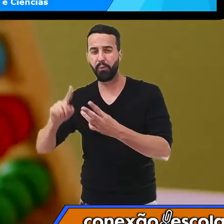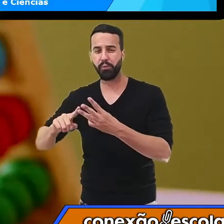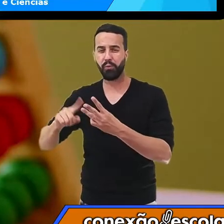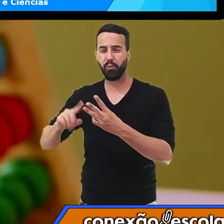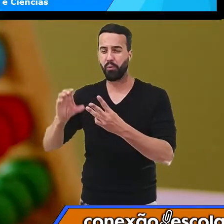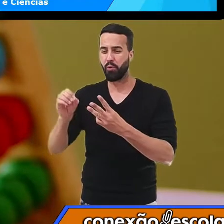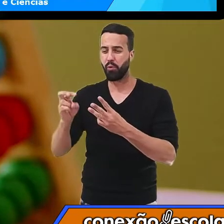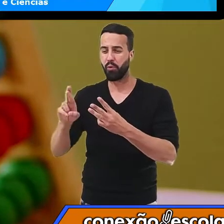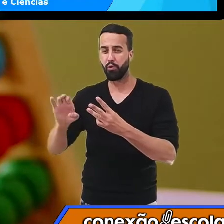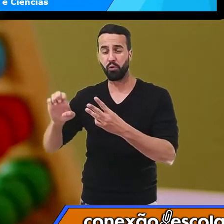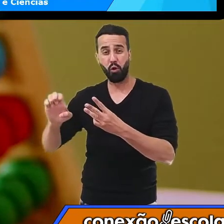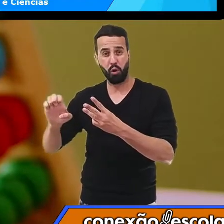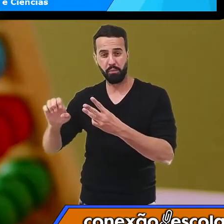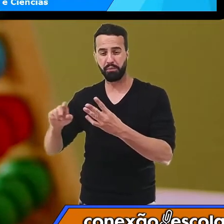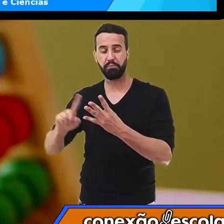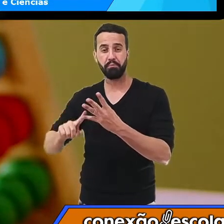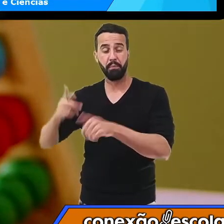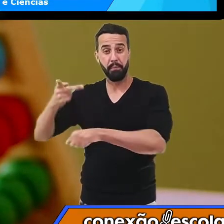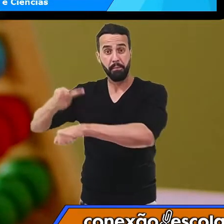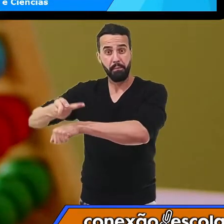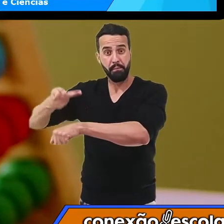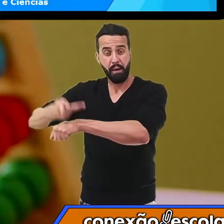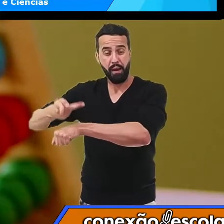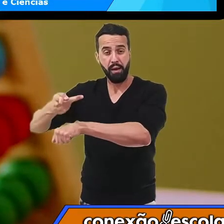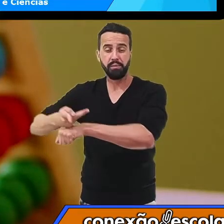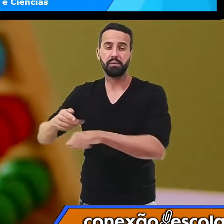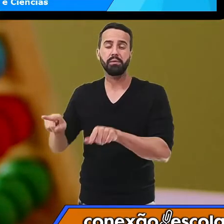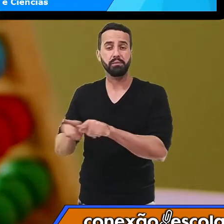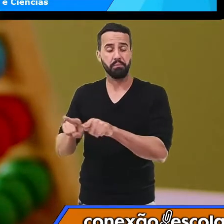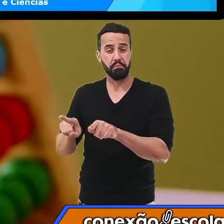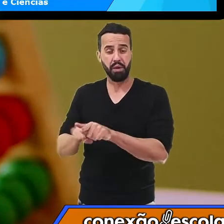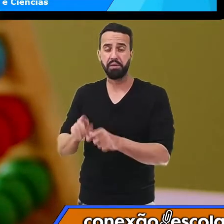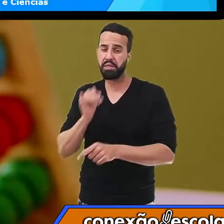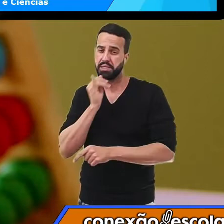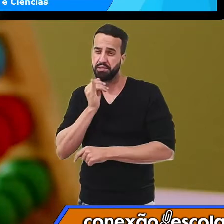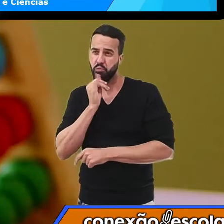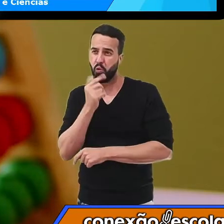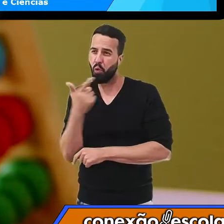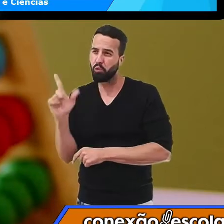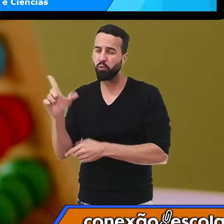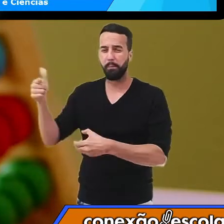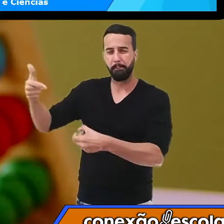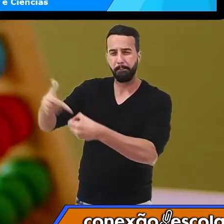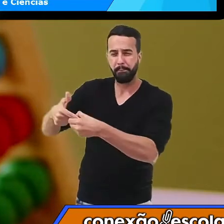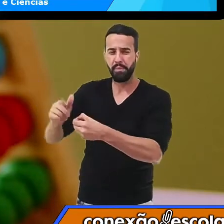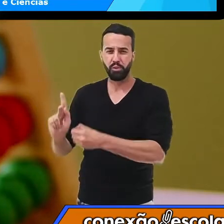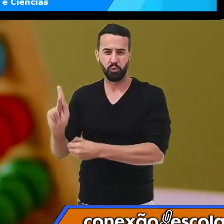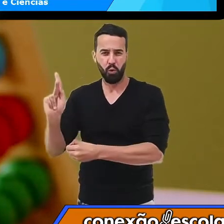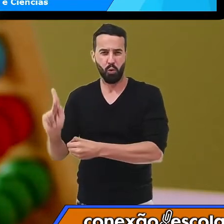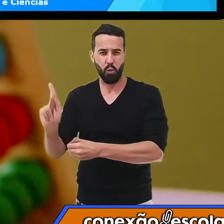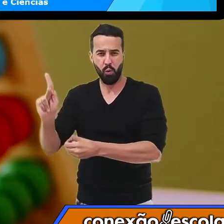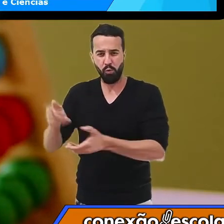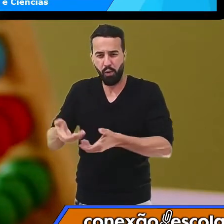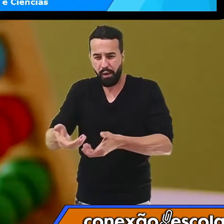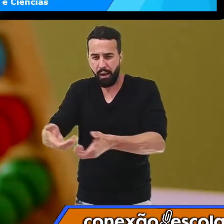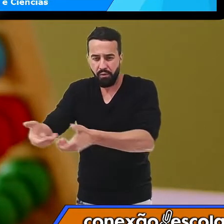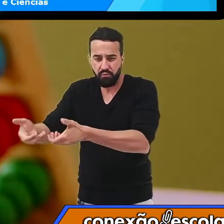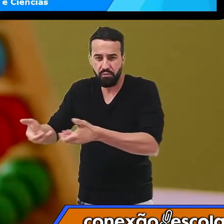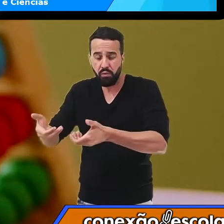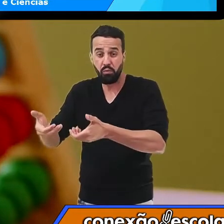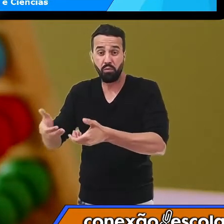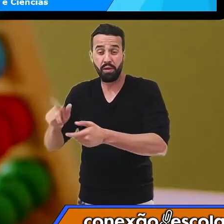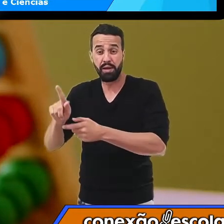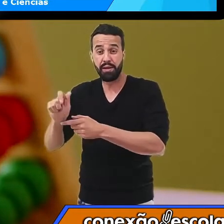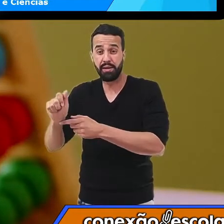prata, e os combustíveis fósseis, como o petróleo, o carvão mineral, o gás natural,